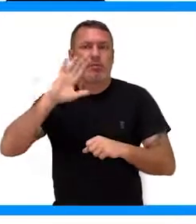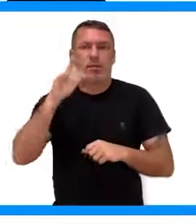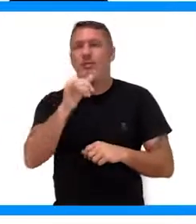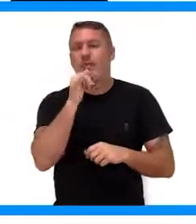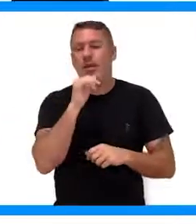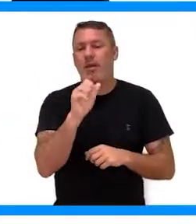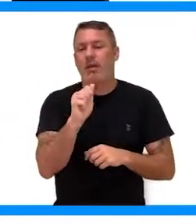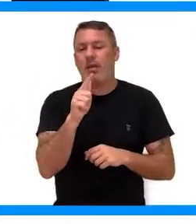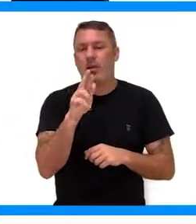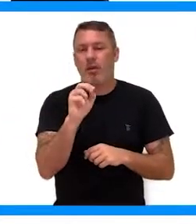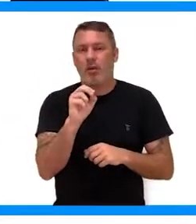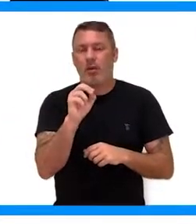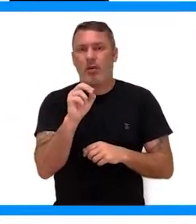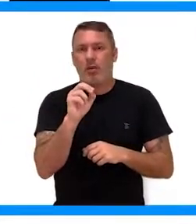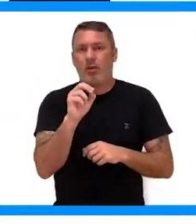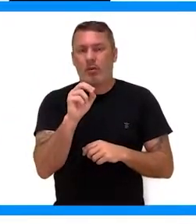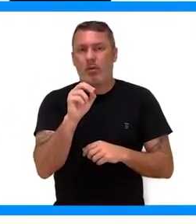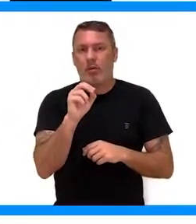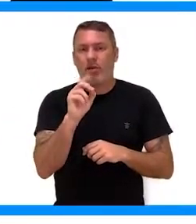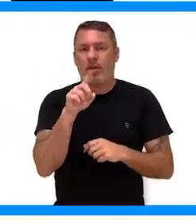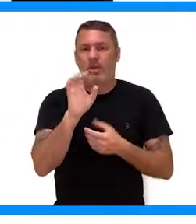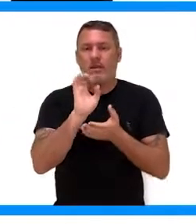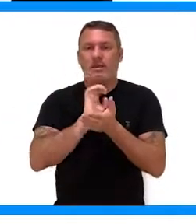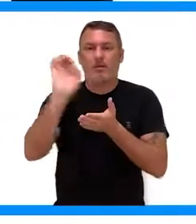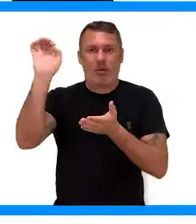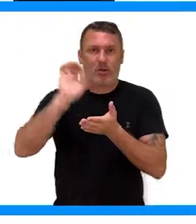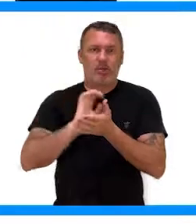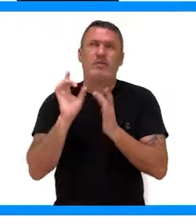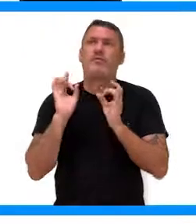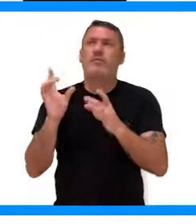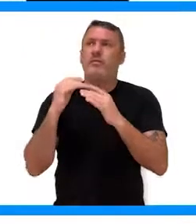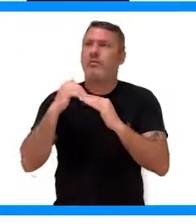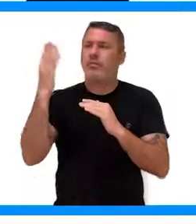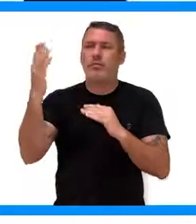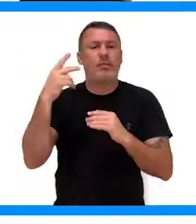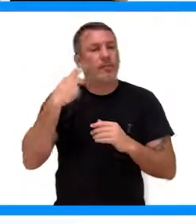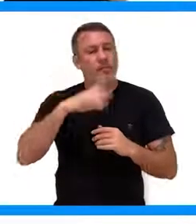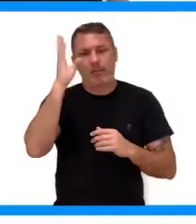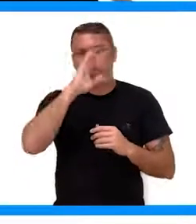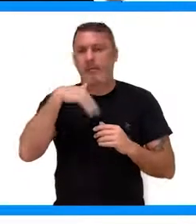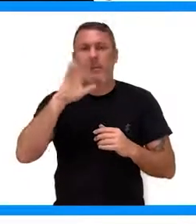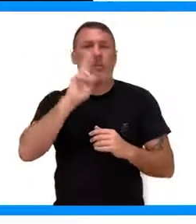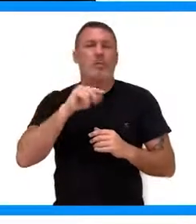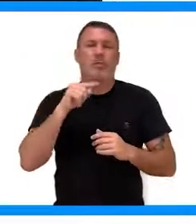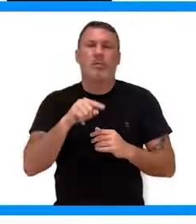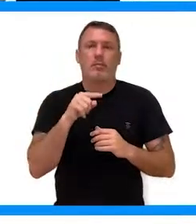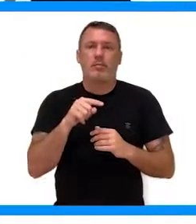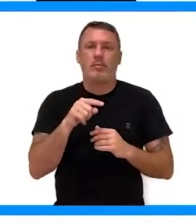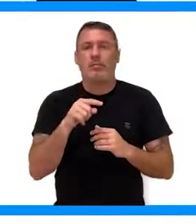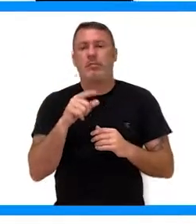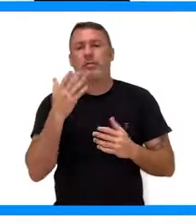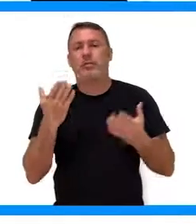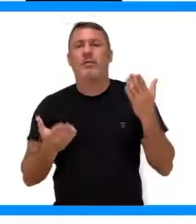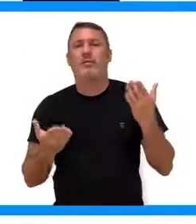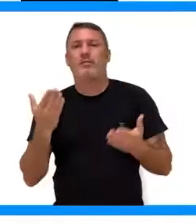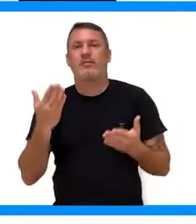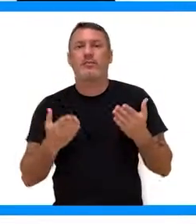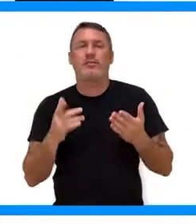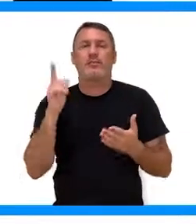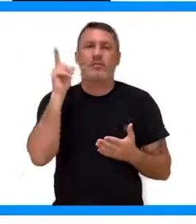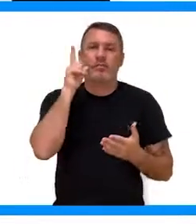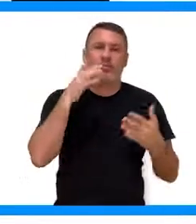a agroexportação ela é a principal atividade responsável pela manutenção da